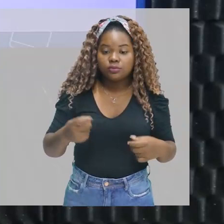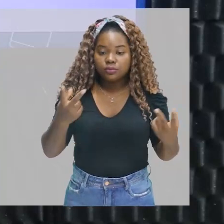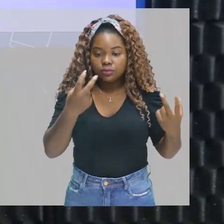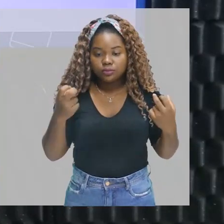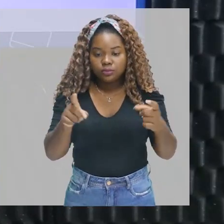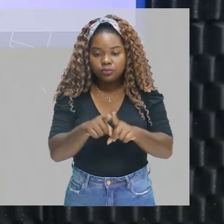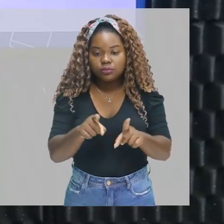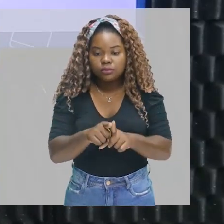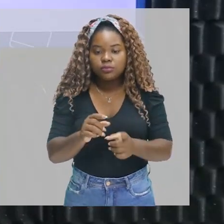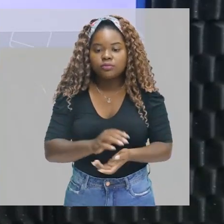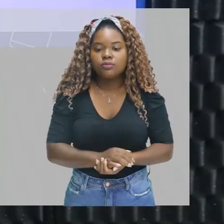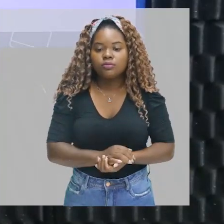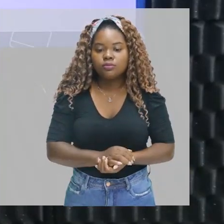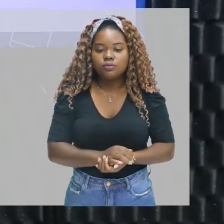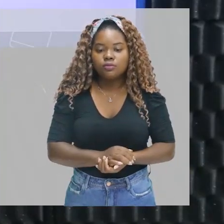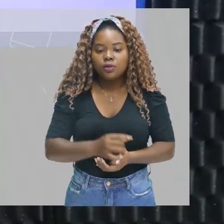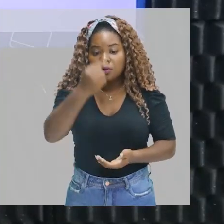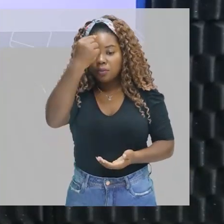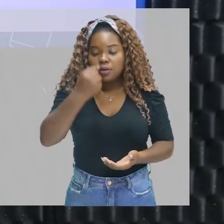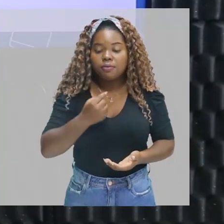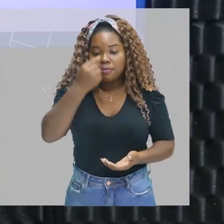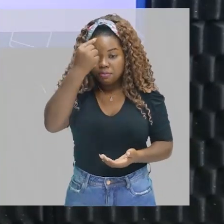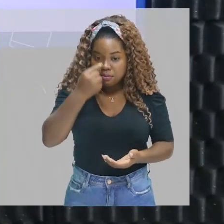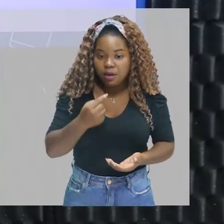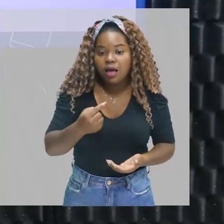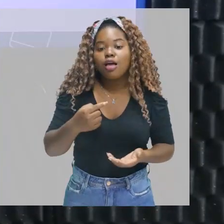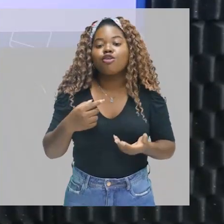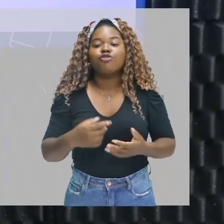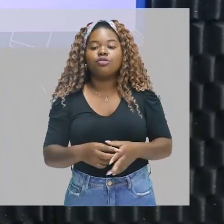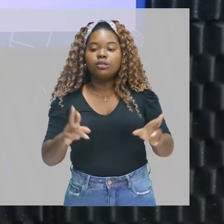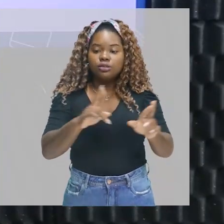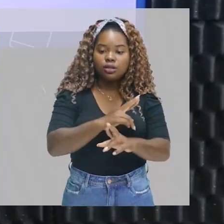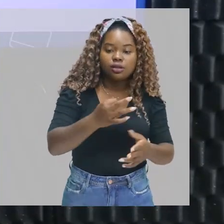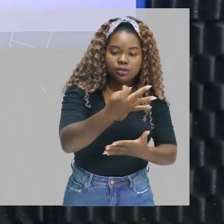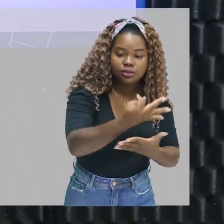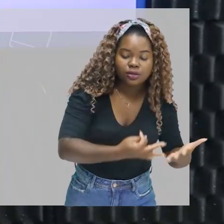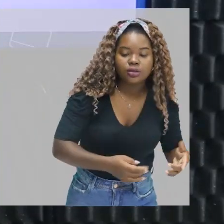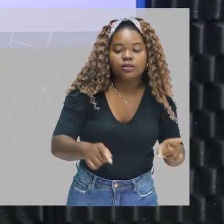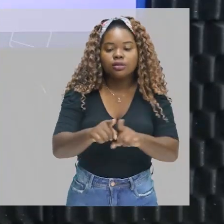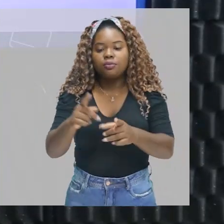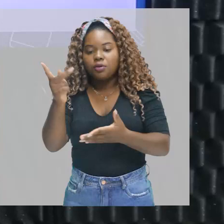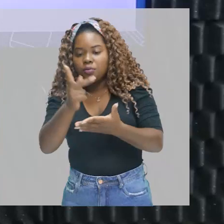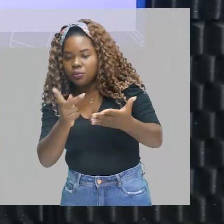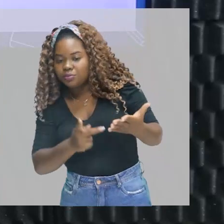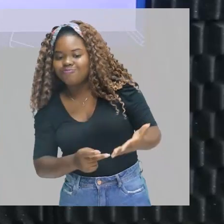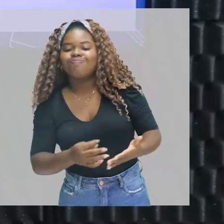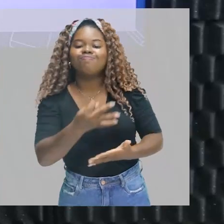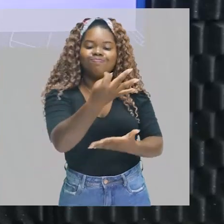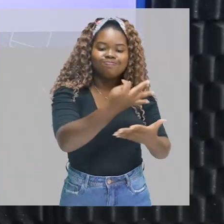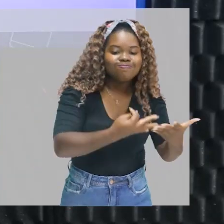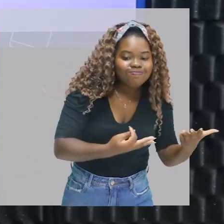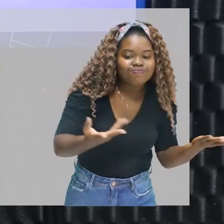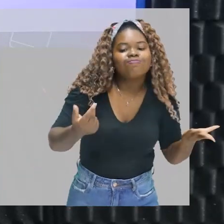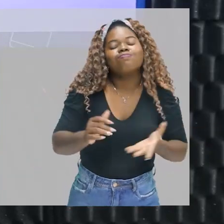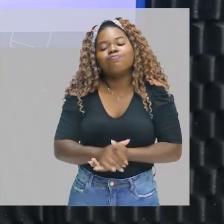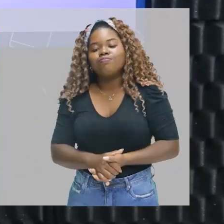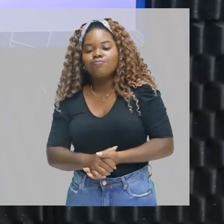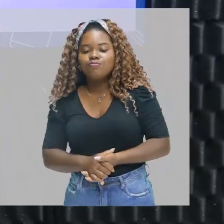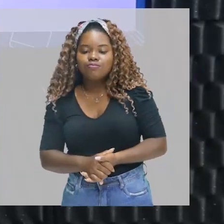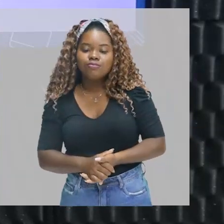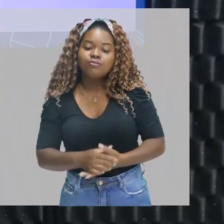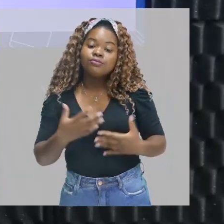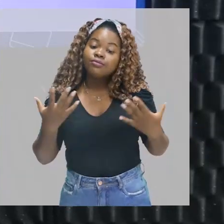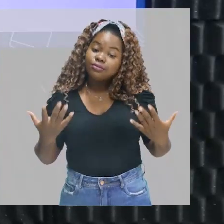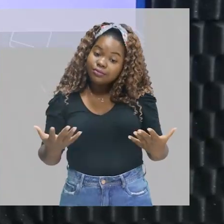uma imagem como um texto, né? A poesia como um texto, uma fotografia como um texto. E aí